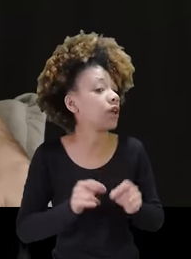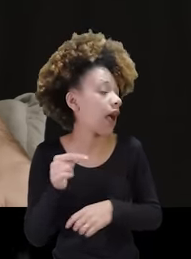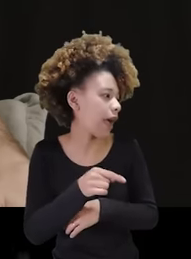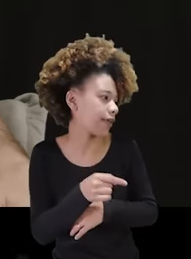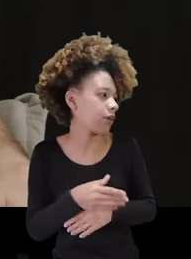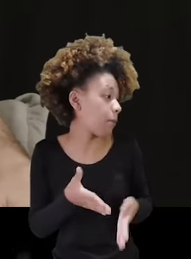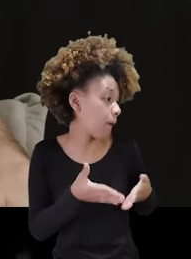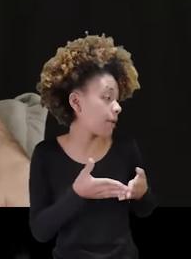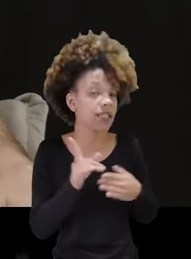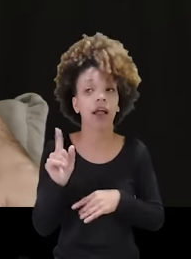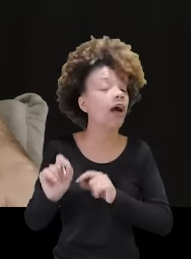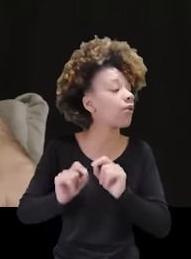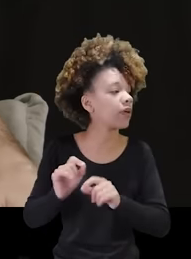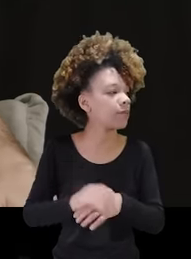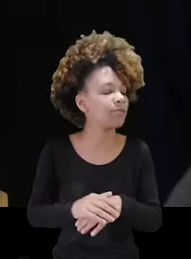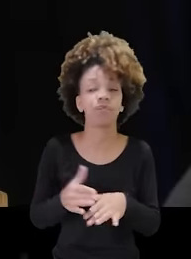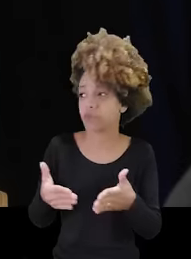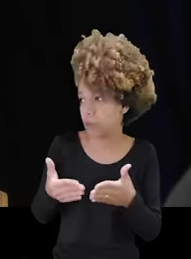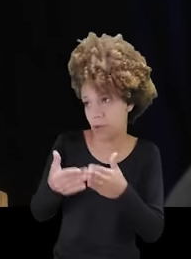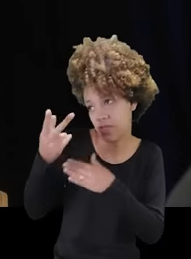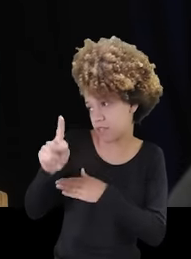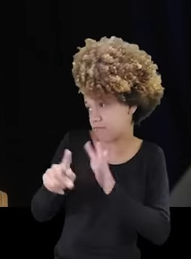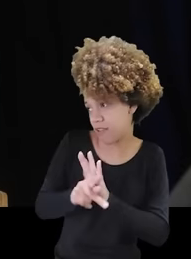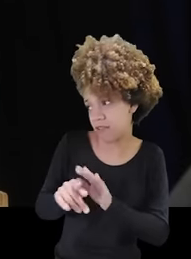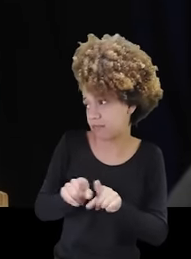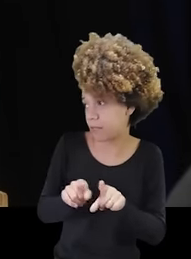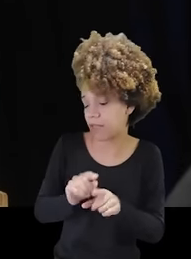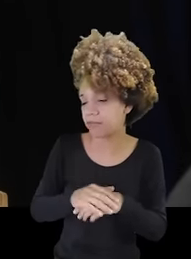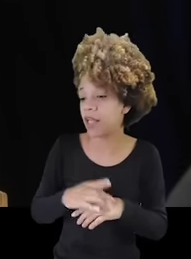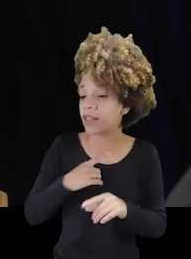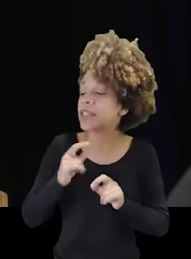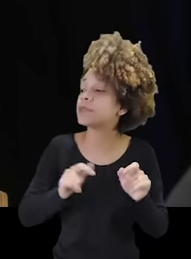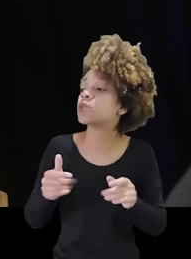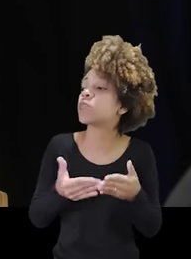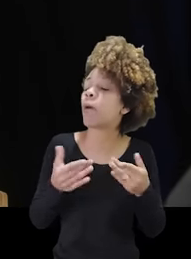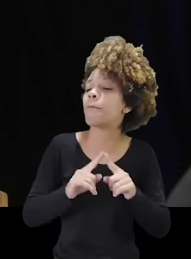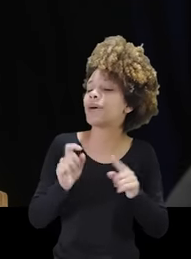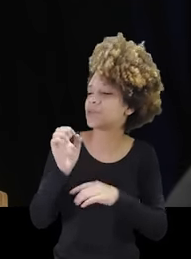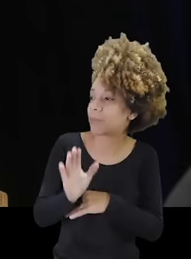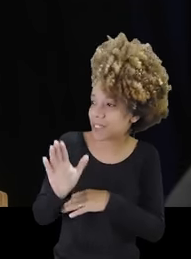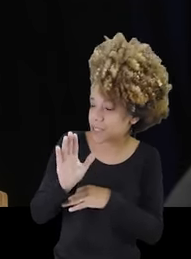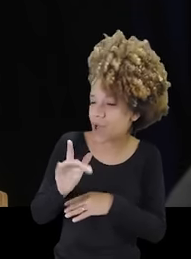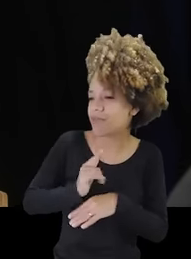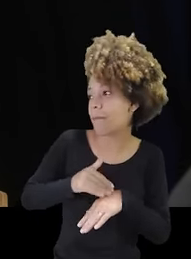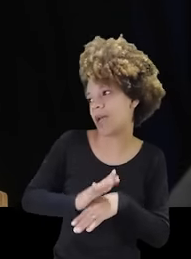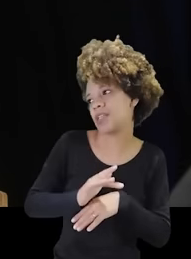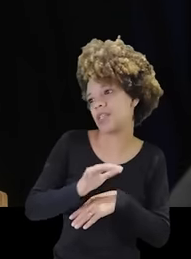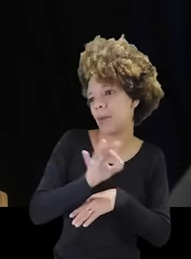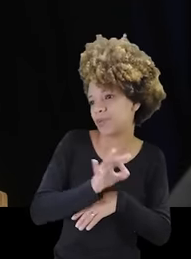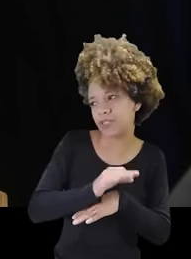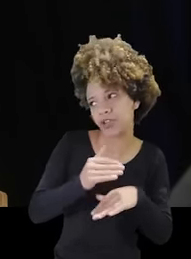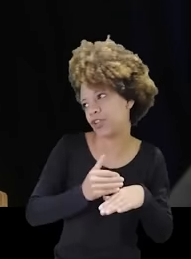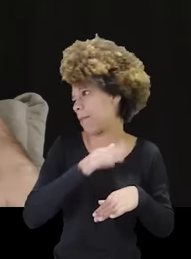Quê aqui é baseado em pobreza lá é baseado em que a pobreza deles também tipo Tem um pessoal que é bem pobre mas é porque o Brasil tem tem muito mais a